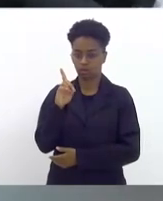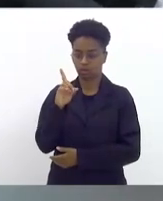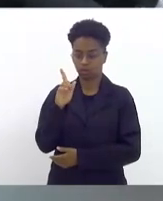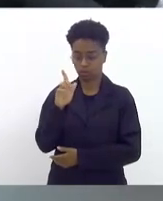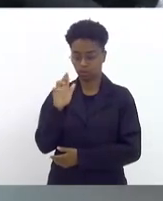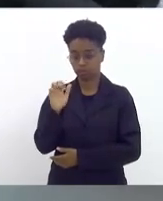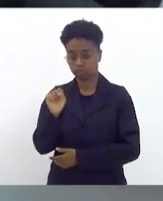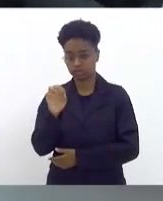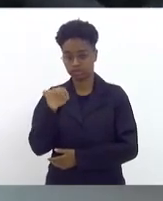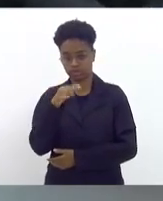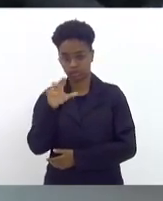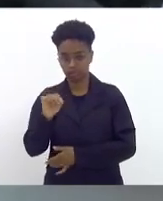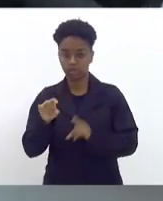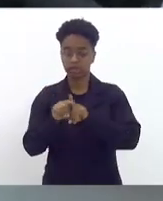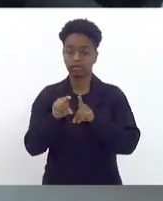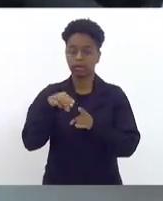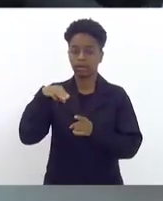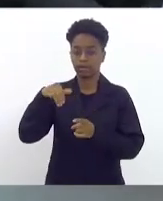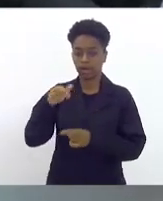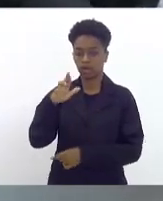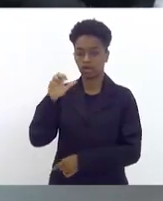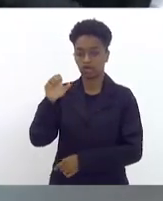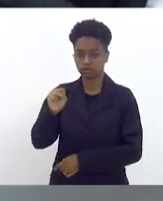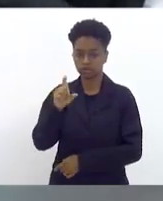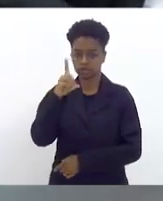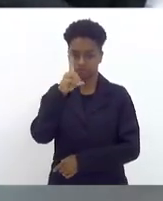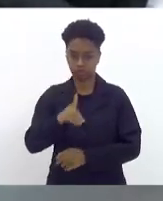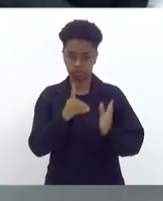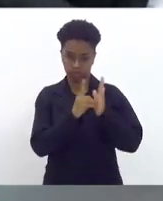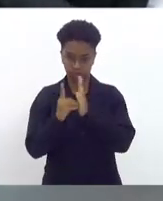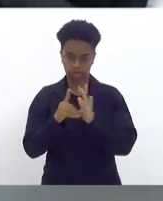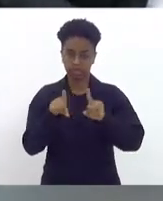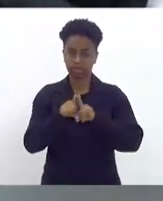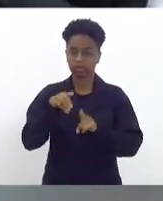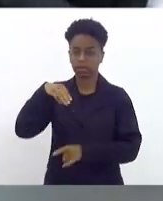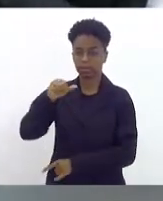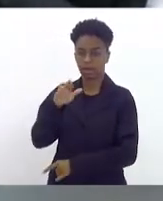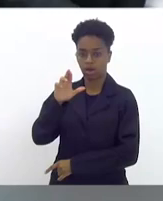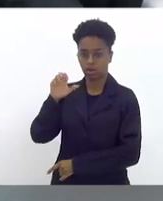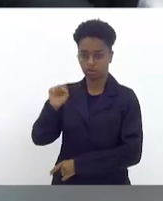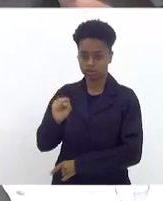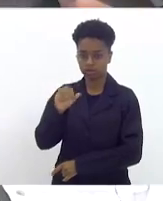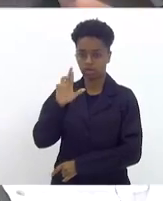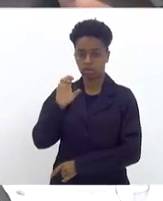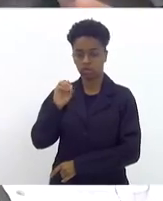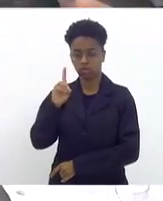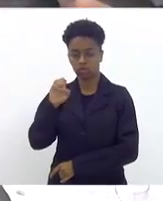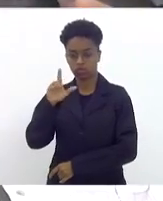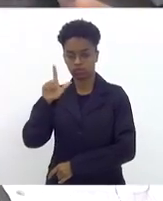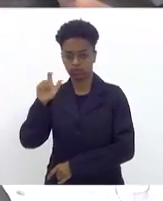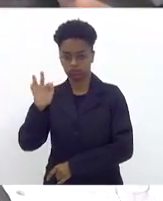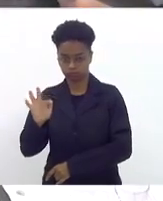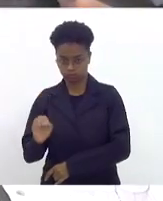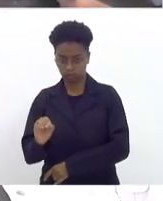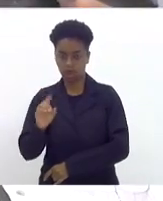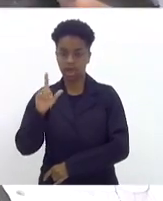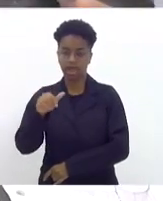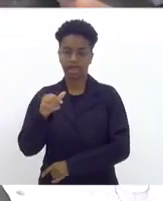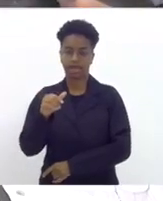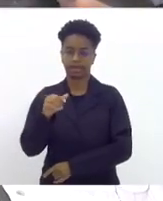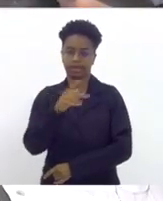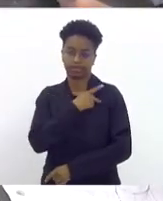Moreira diretor do Detran e do tenente coronel Marcos Rodolfo que estão ali presente ali atrás estava em reunião agora no meu gabinete